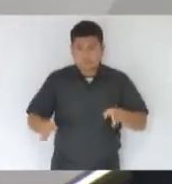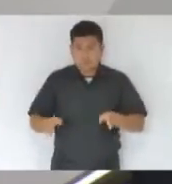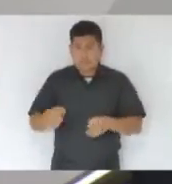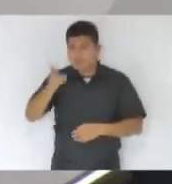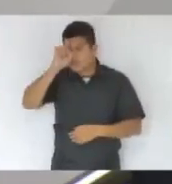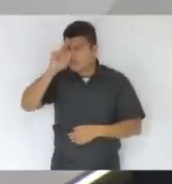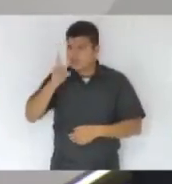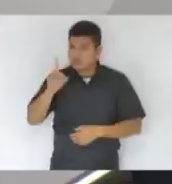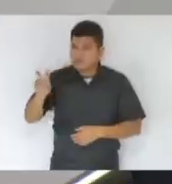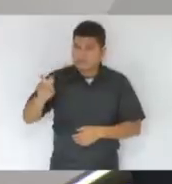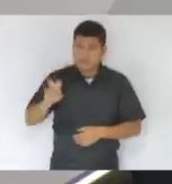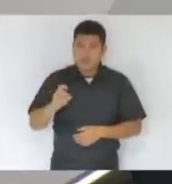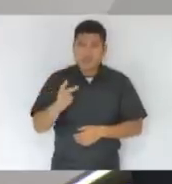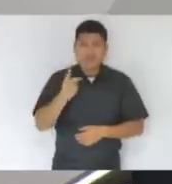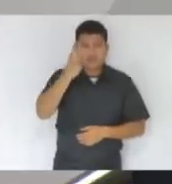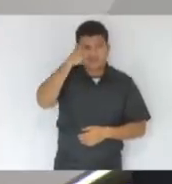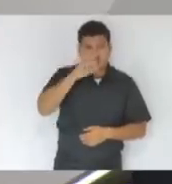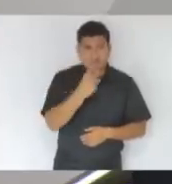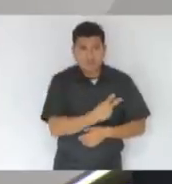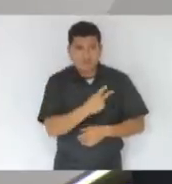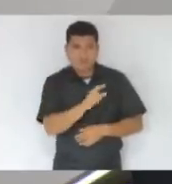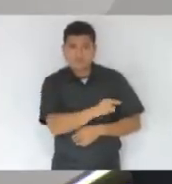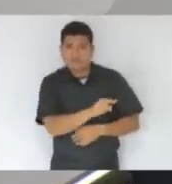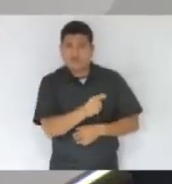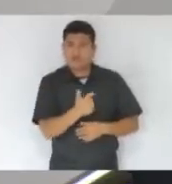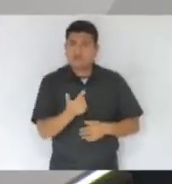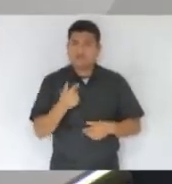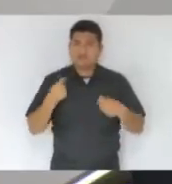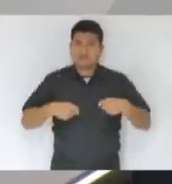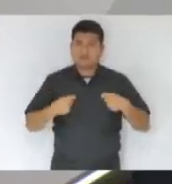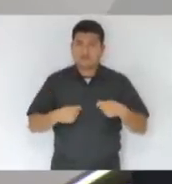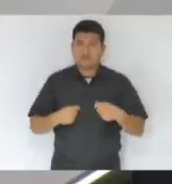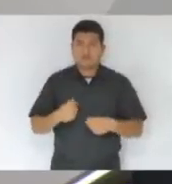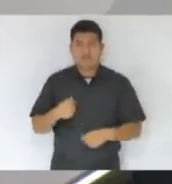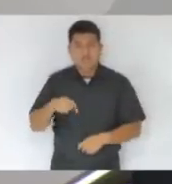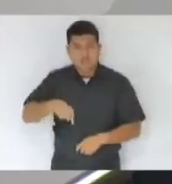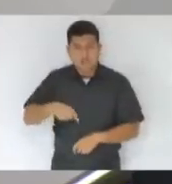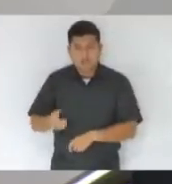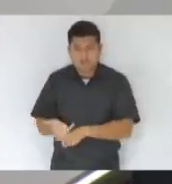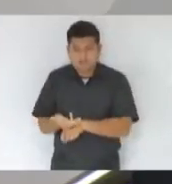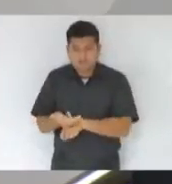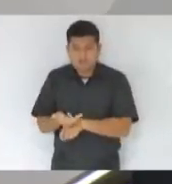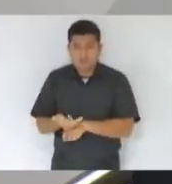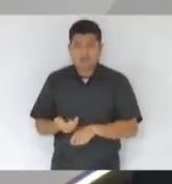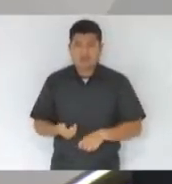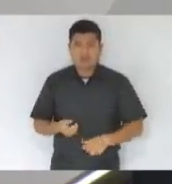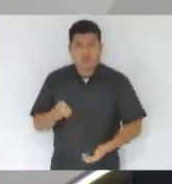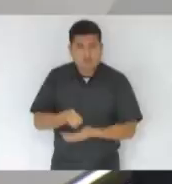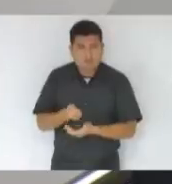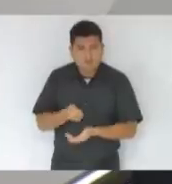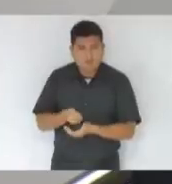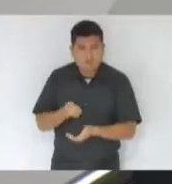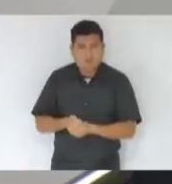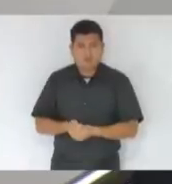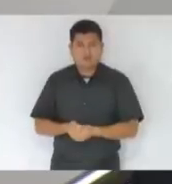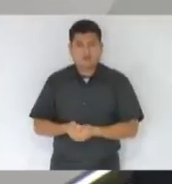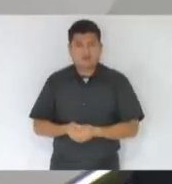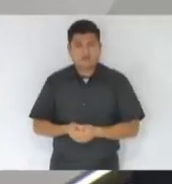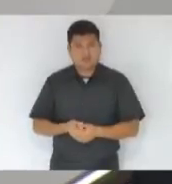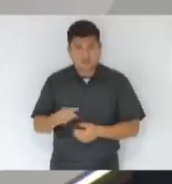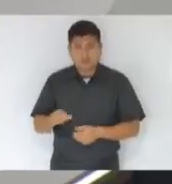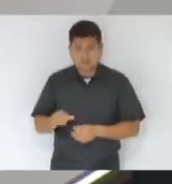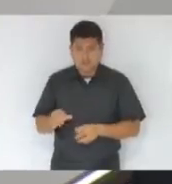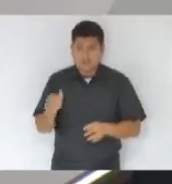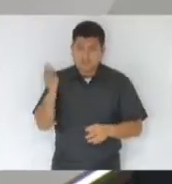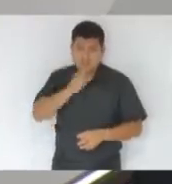é 2 dias ali, mas estou aqui, deputada, para dar essa celeridade. Estou cobrando e está sendo feito.